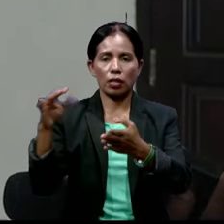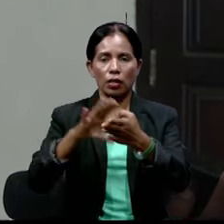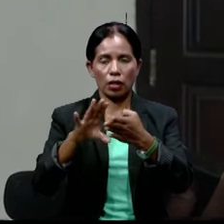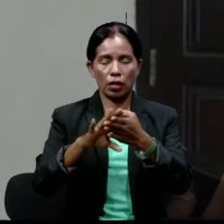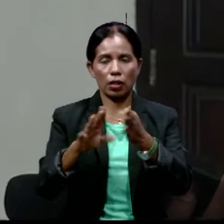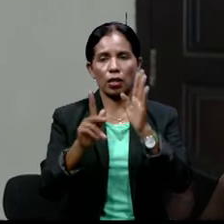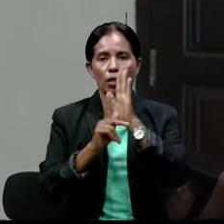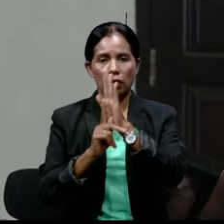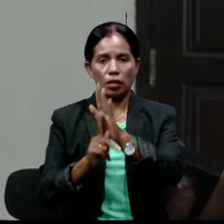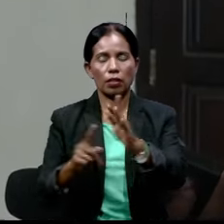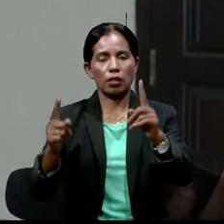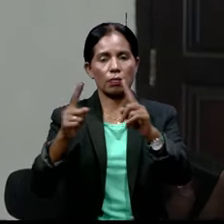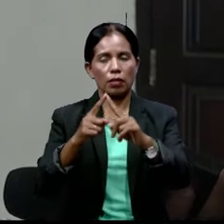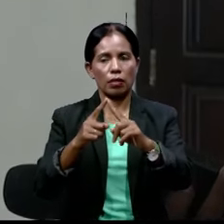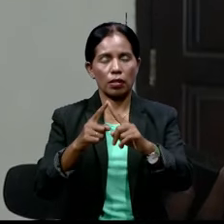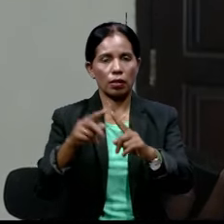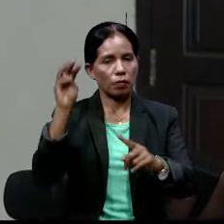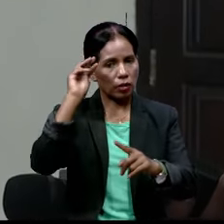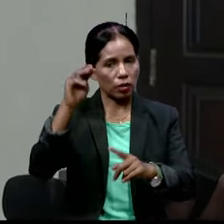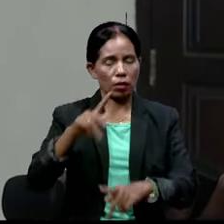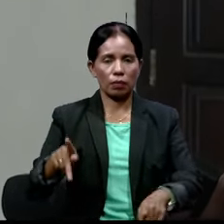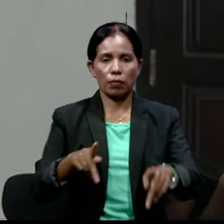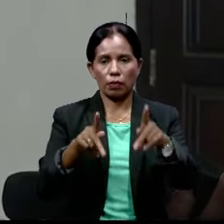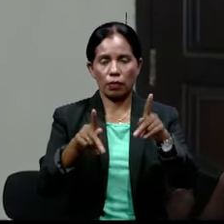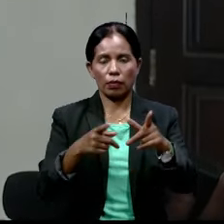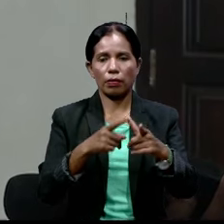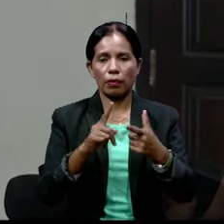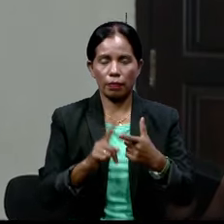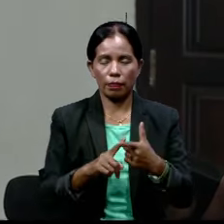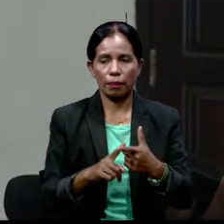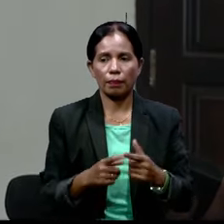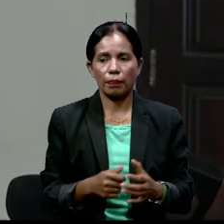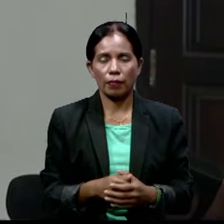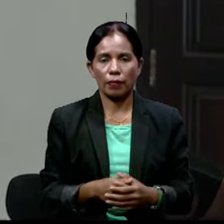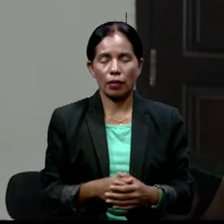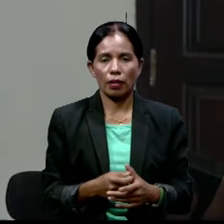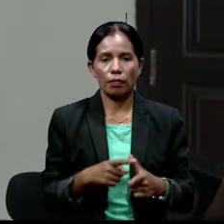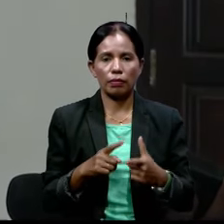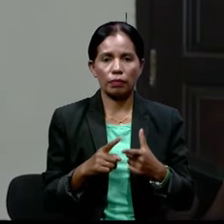queixa ca sereninha será vai ao ministério público liga para o medicamentos